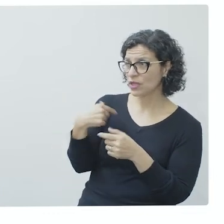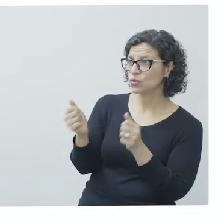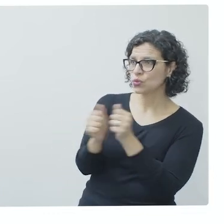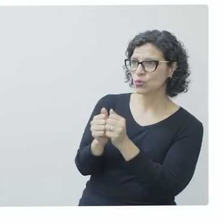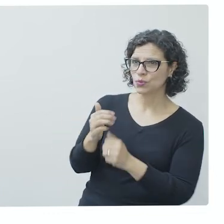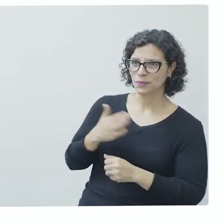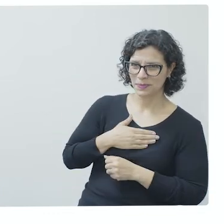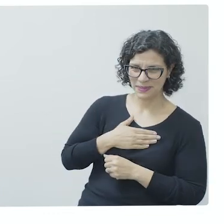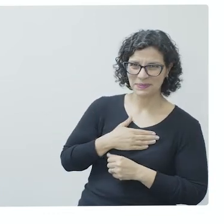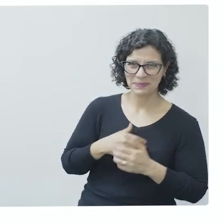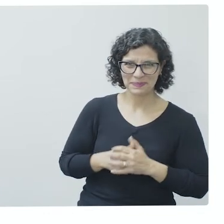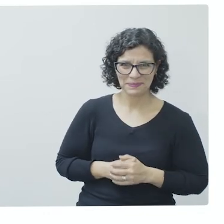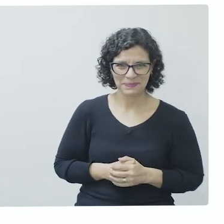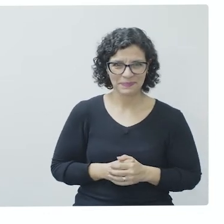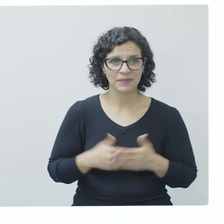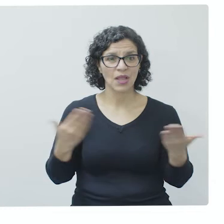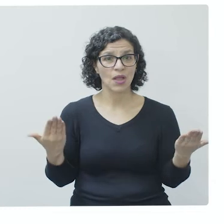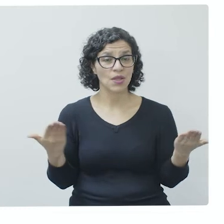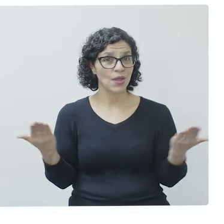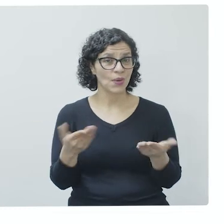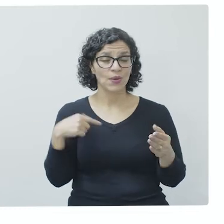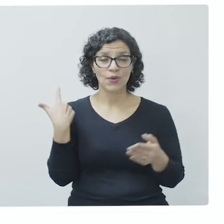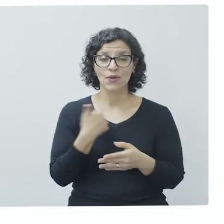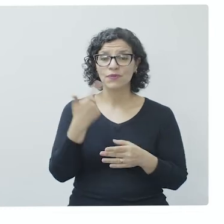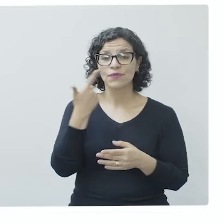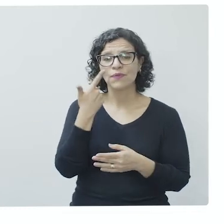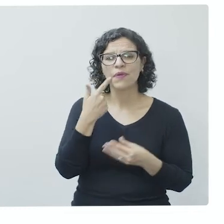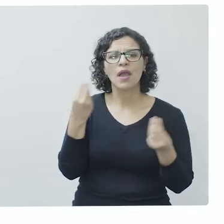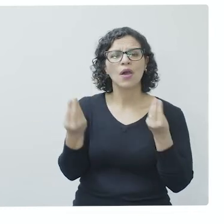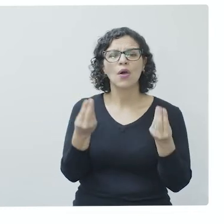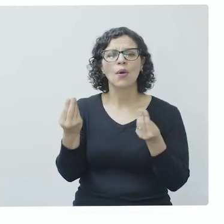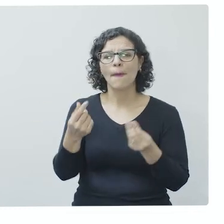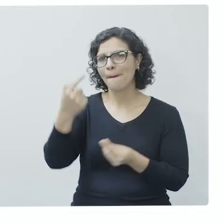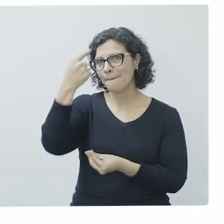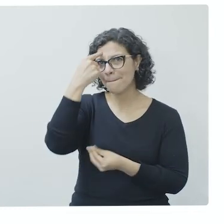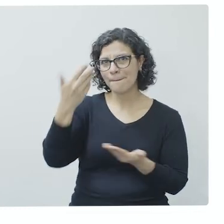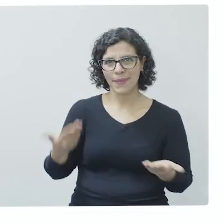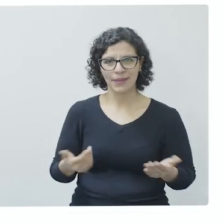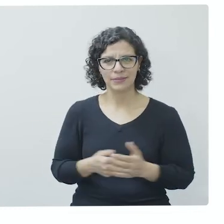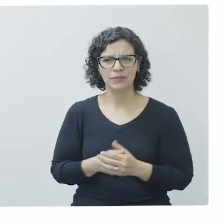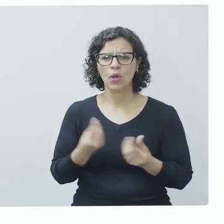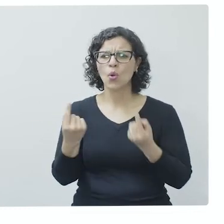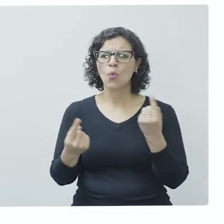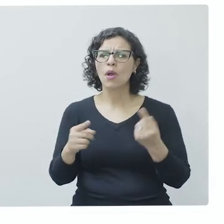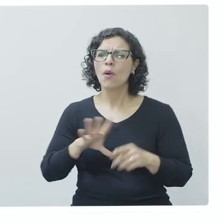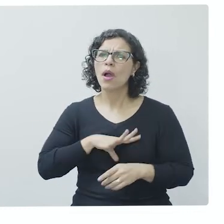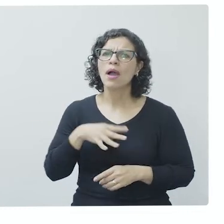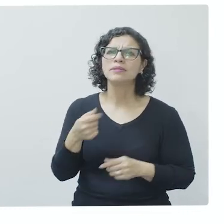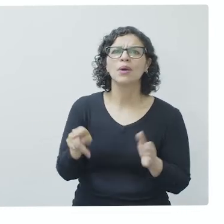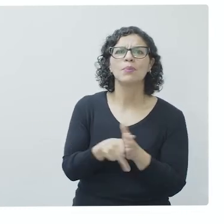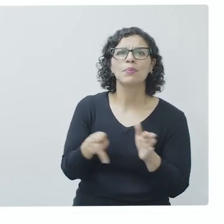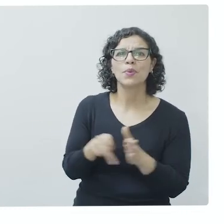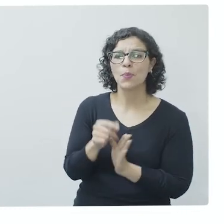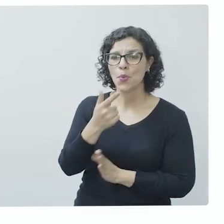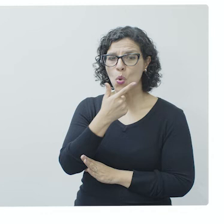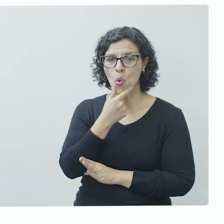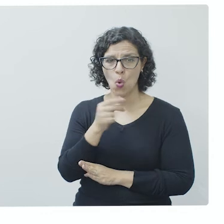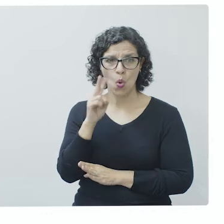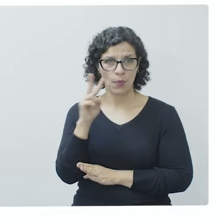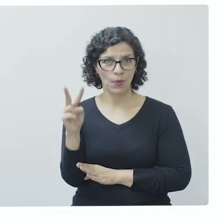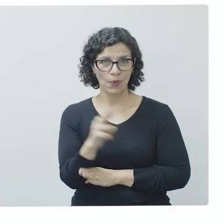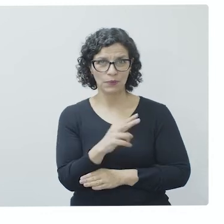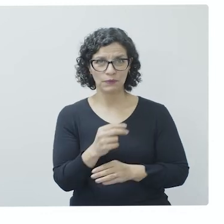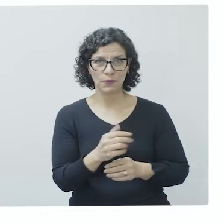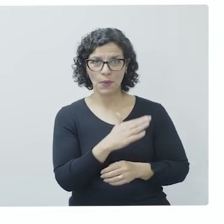não me escapa. E agora a gente vai pensar. Qual poderia ser a reação